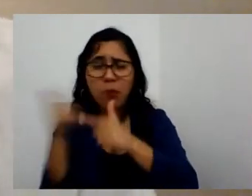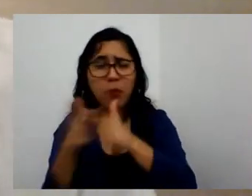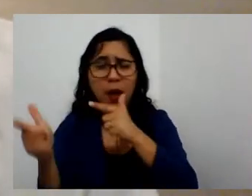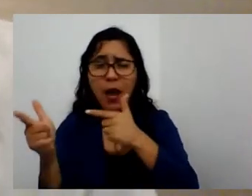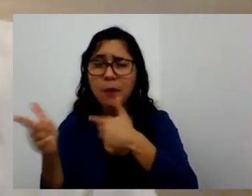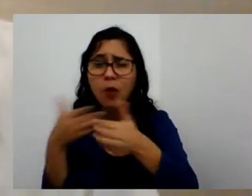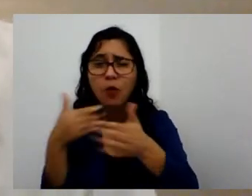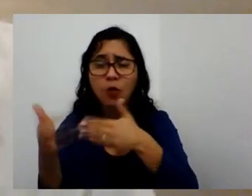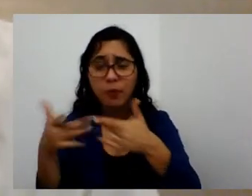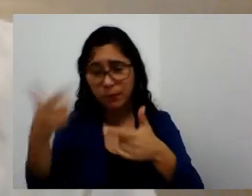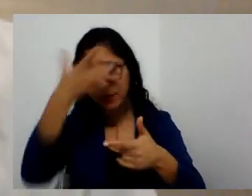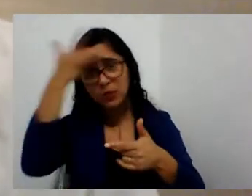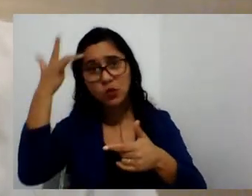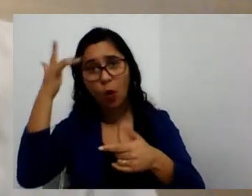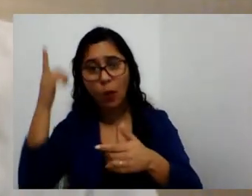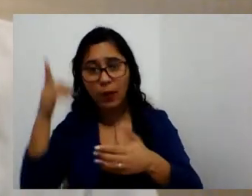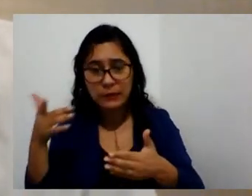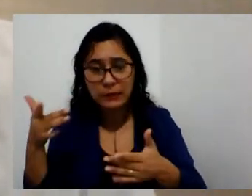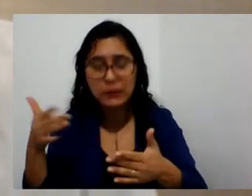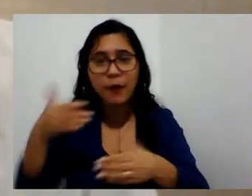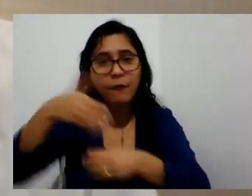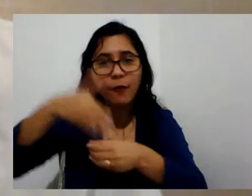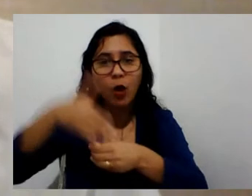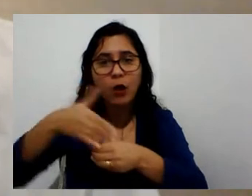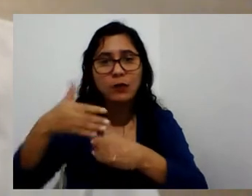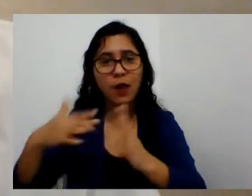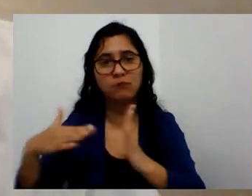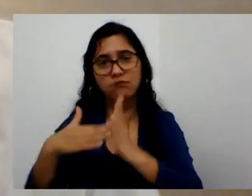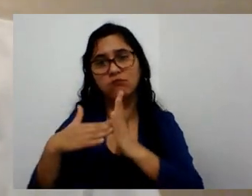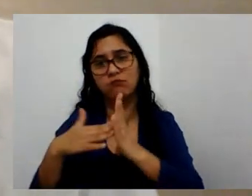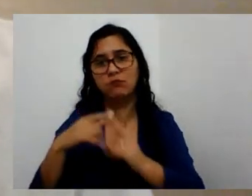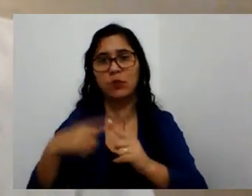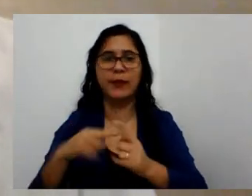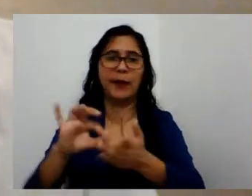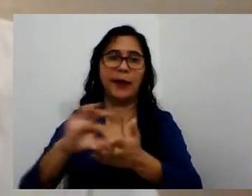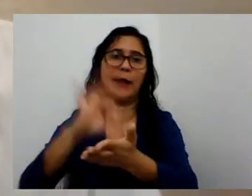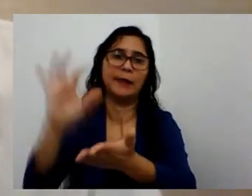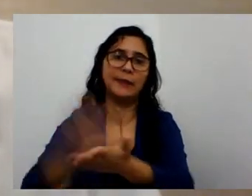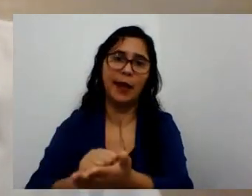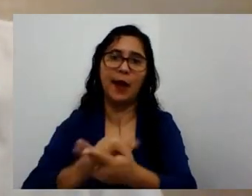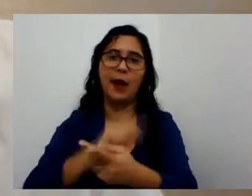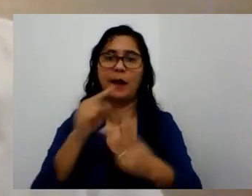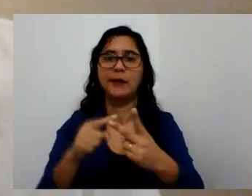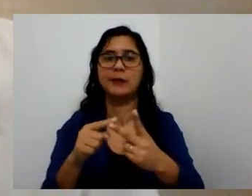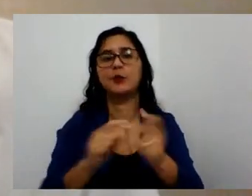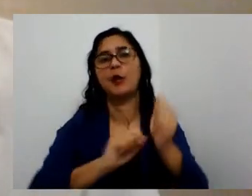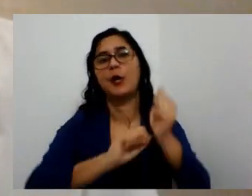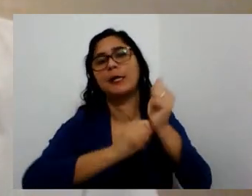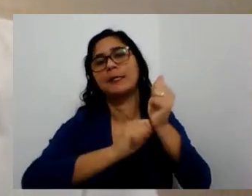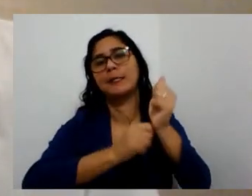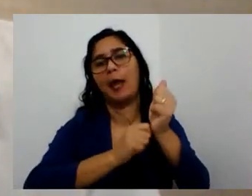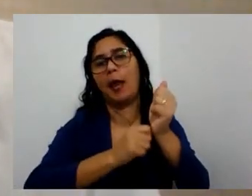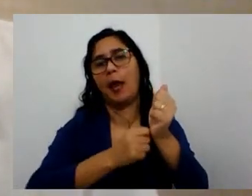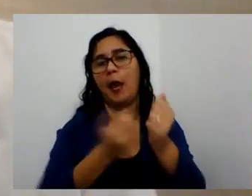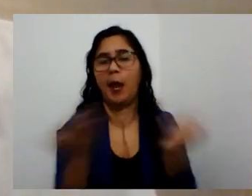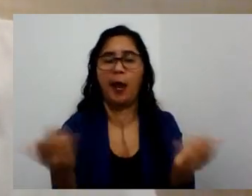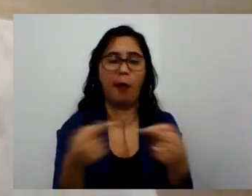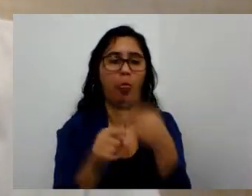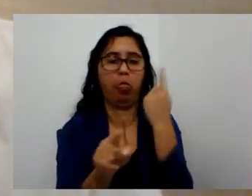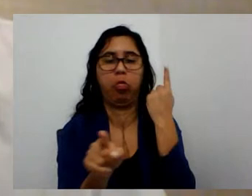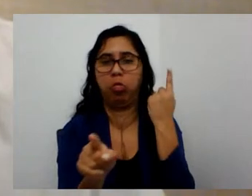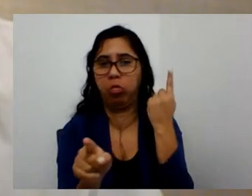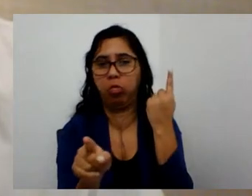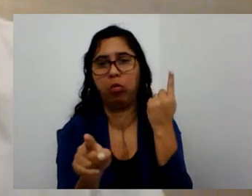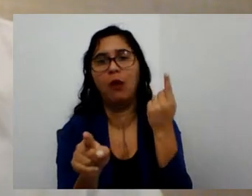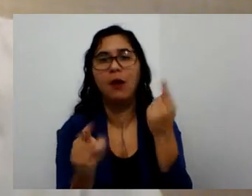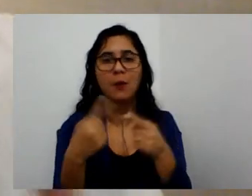o votante venha a ter com relação a cadastro, se a senha não coincidir com aquelas